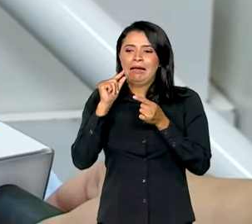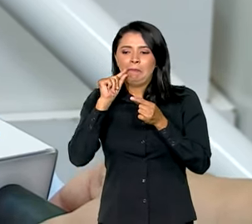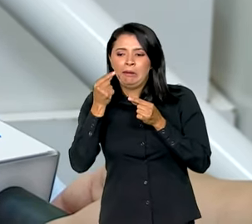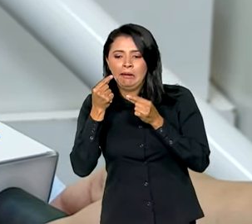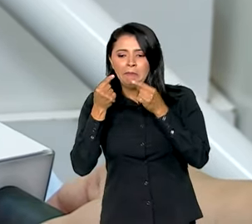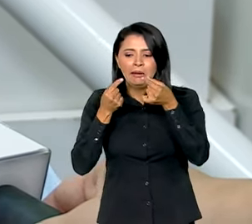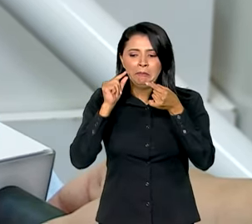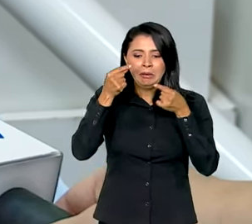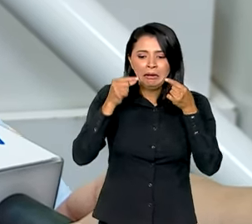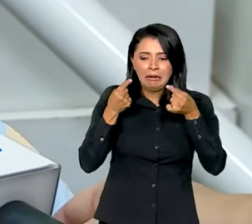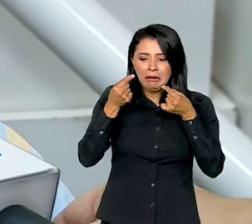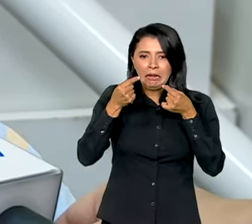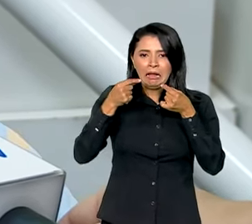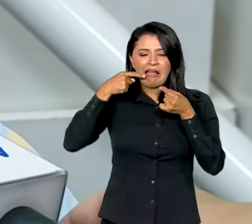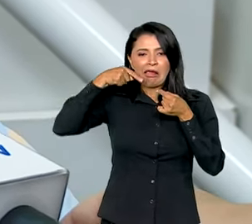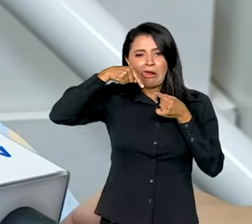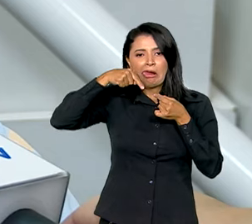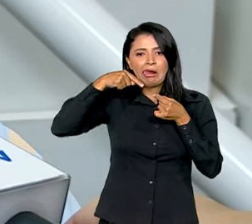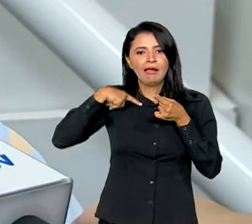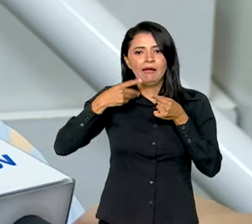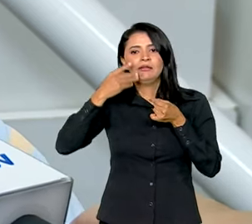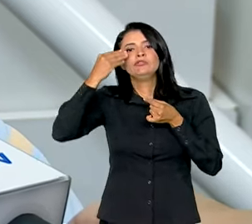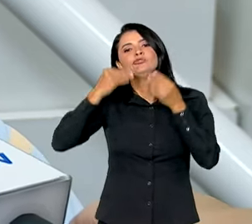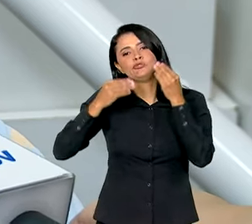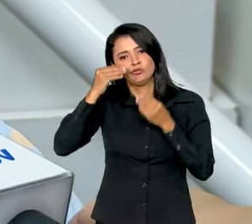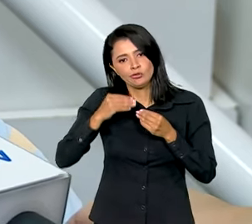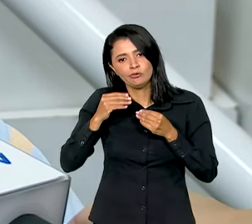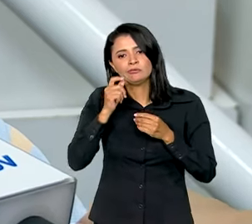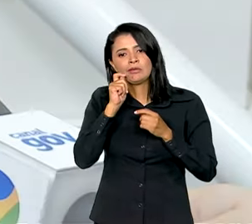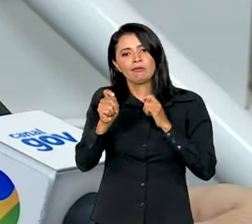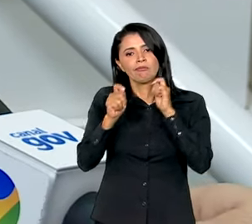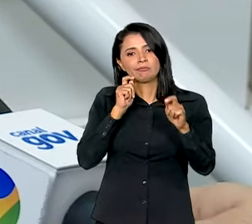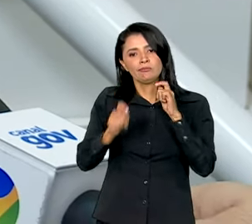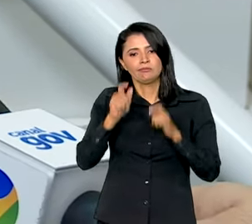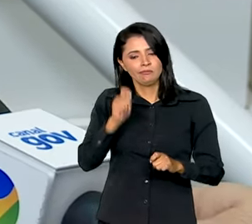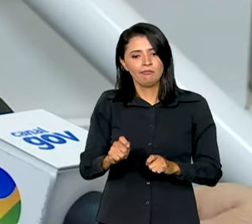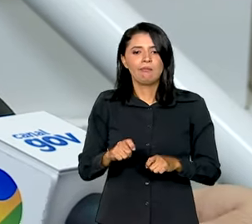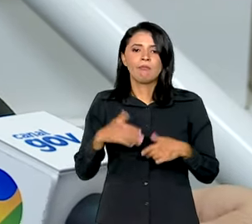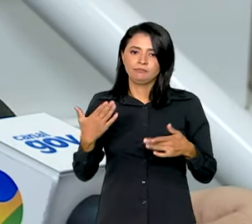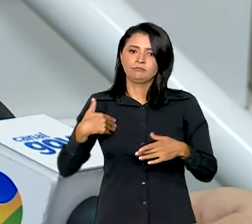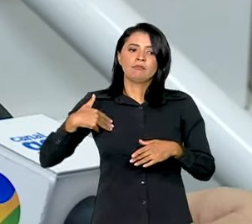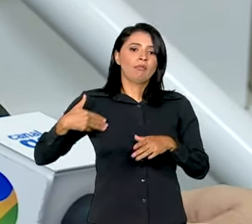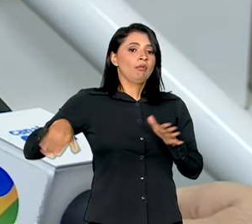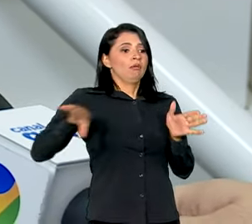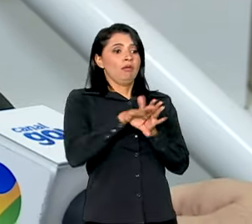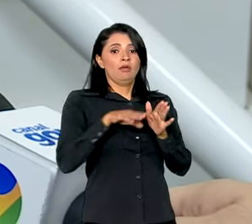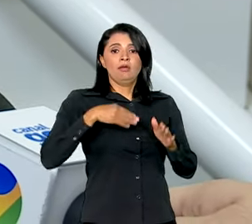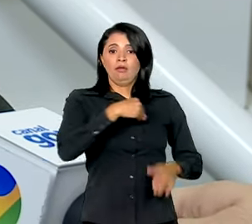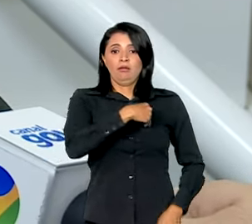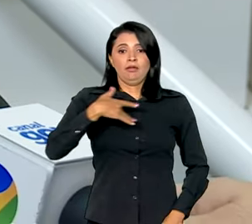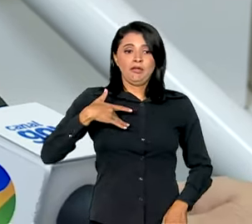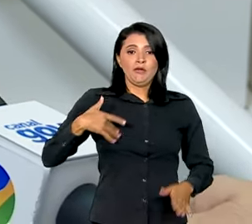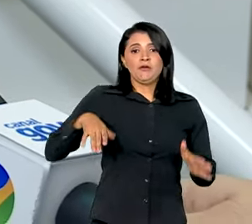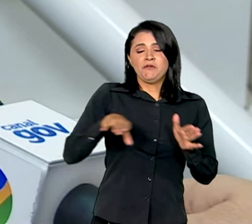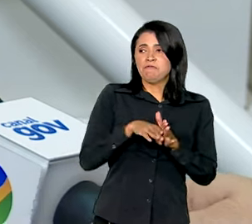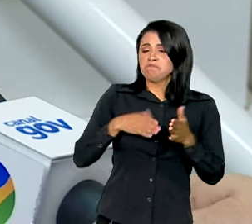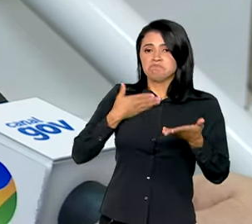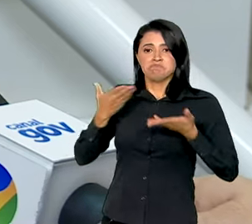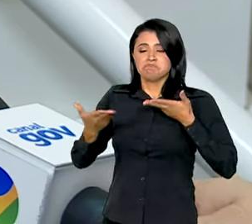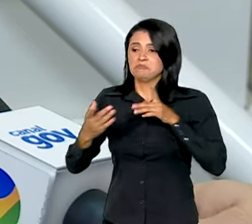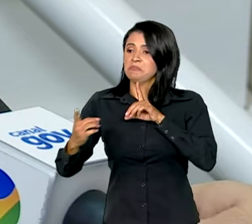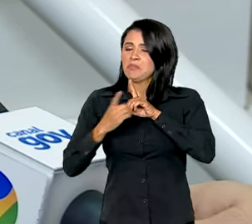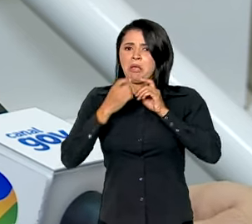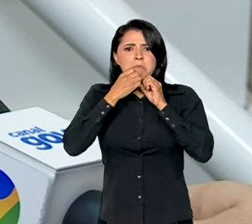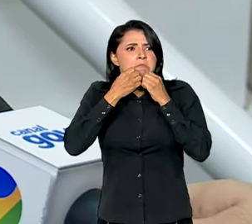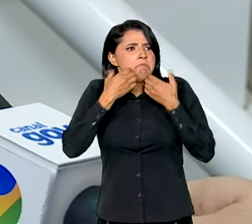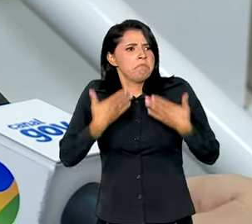para o final e ficava só o toquinho. Aí tive que tirar todos. Não tem jeito. Eu tive que vir correndo para o posto. Mas fui bem atendido, me